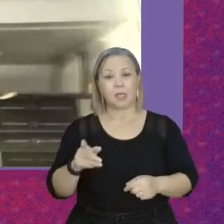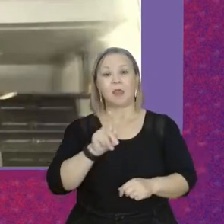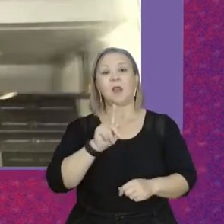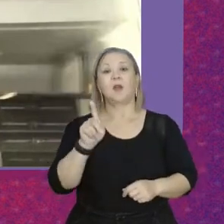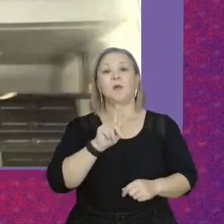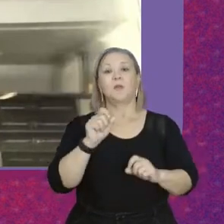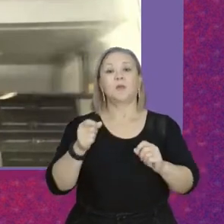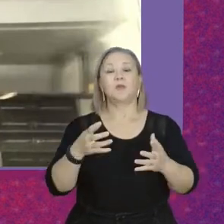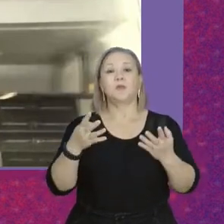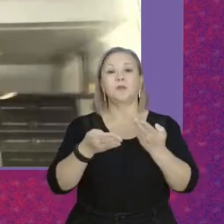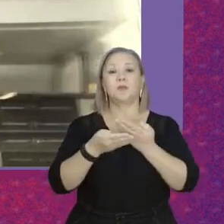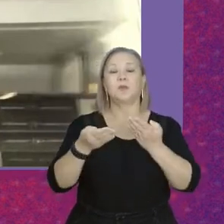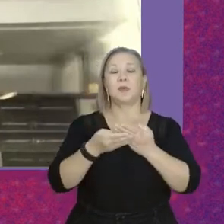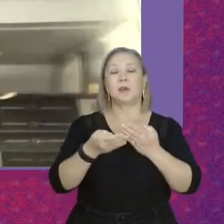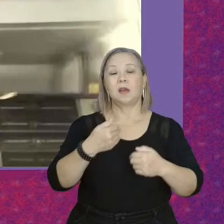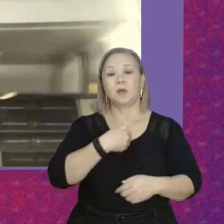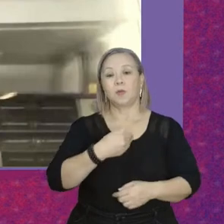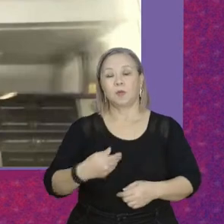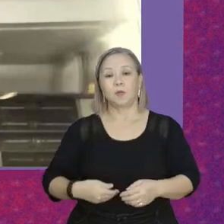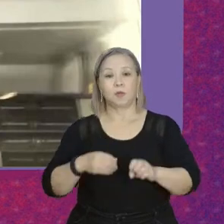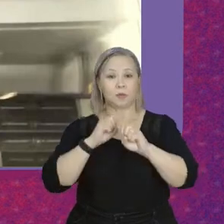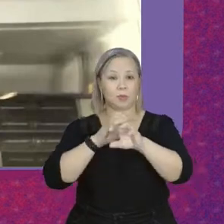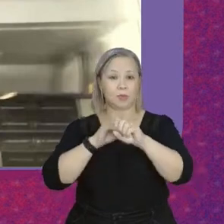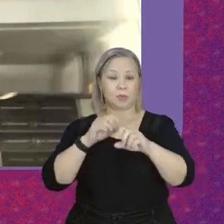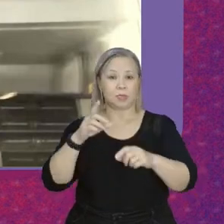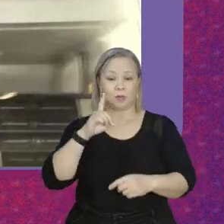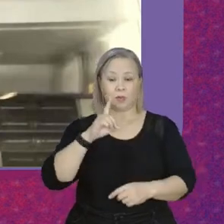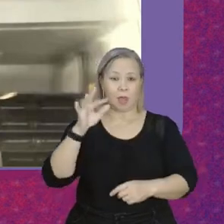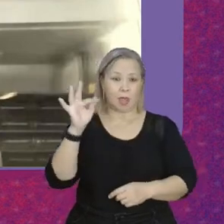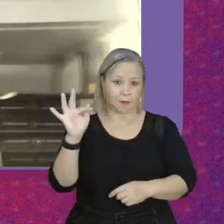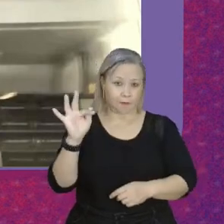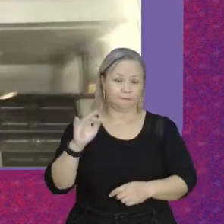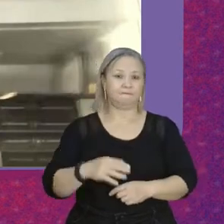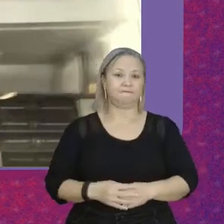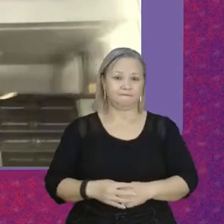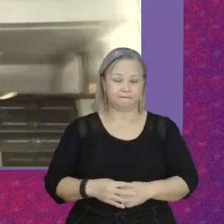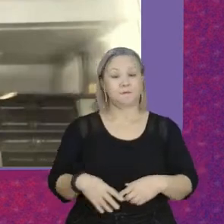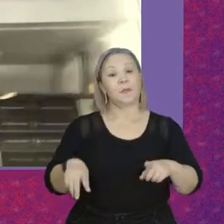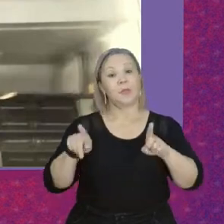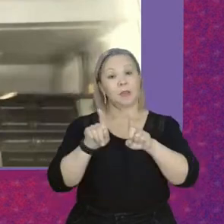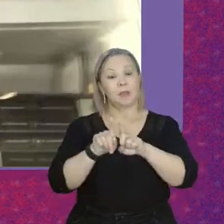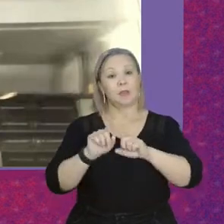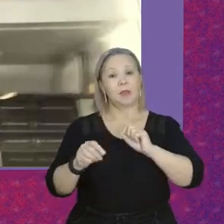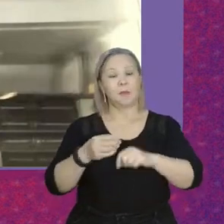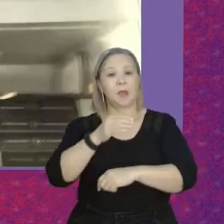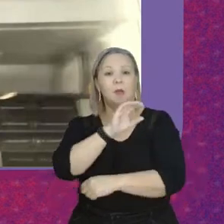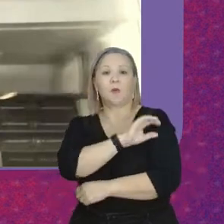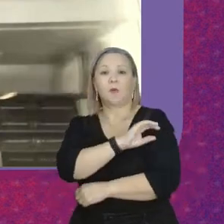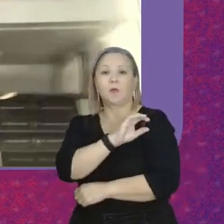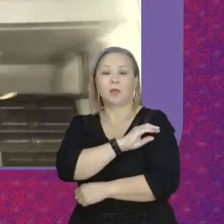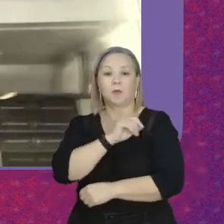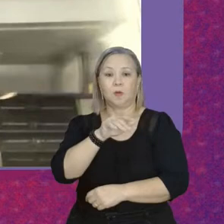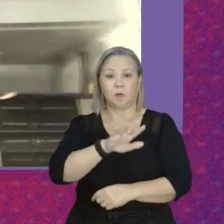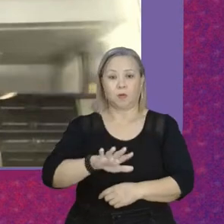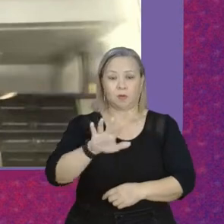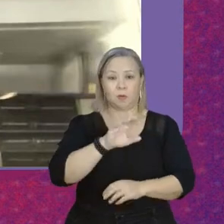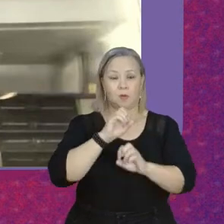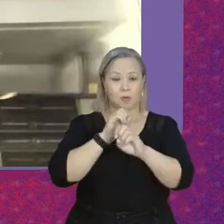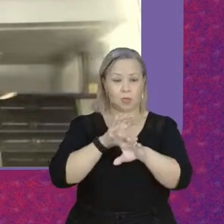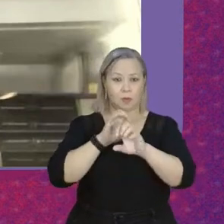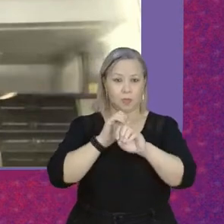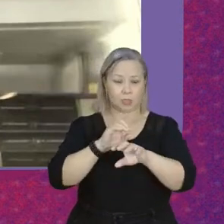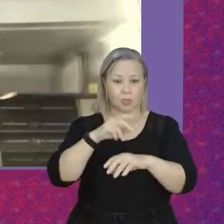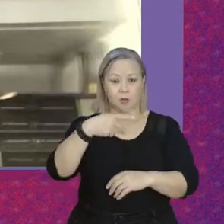professora da Rede Pública de Ensino do Distrito Federal, e é também a coordenadora do Setorial de Educação